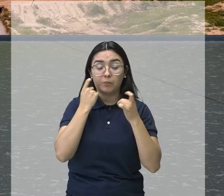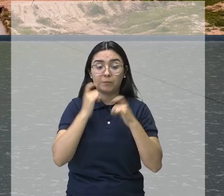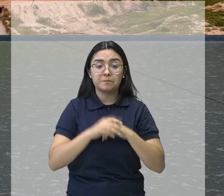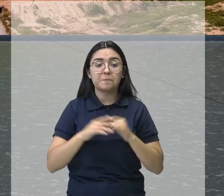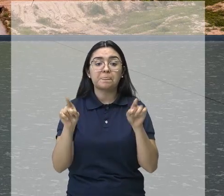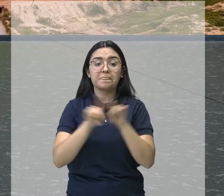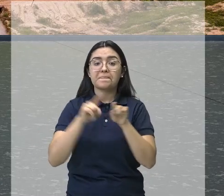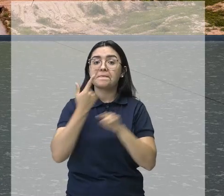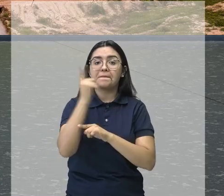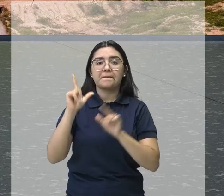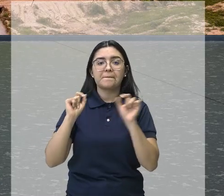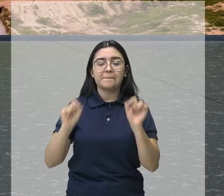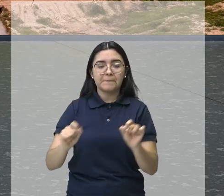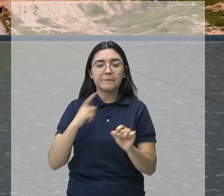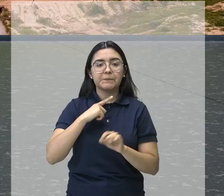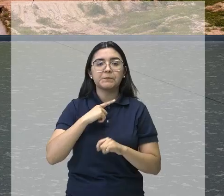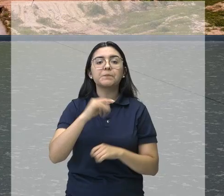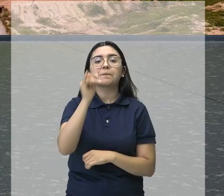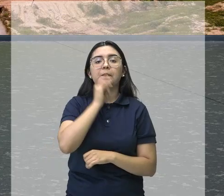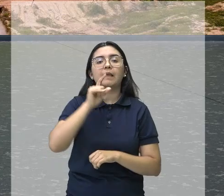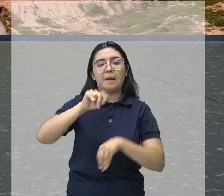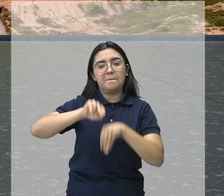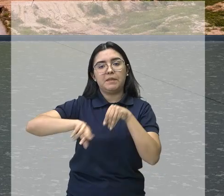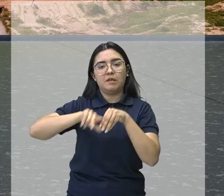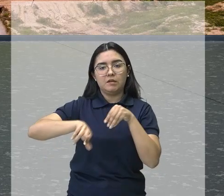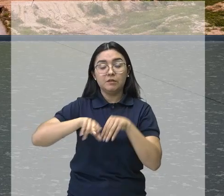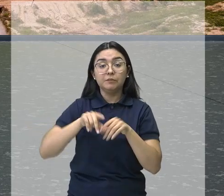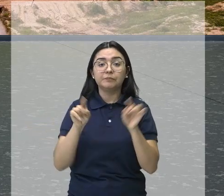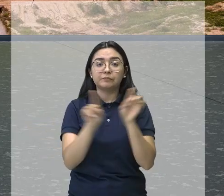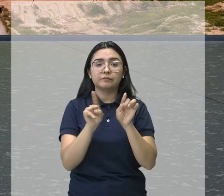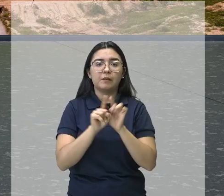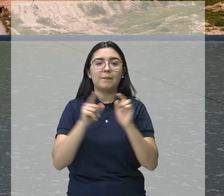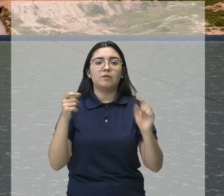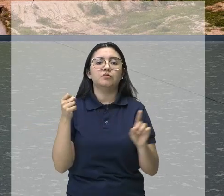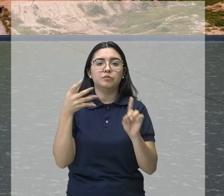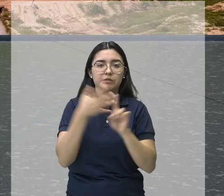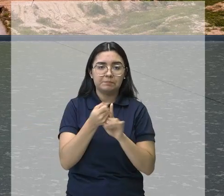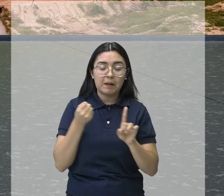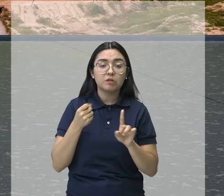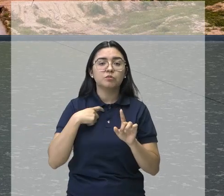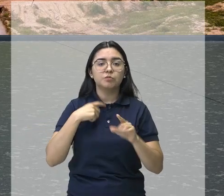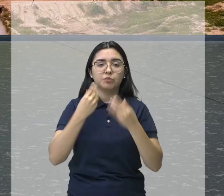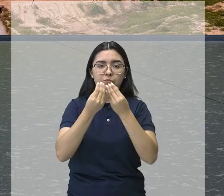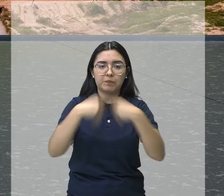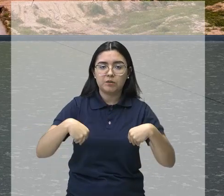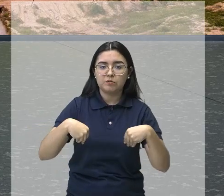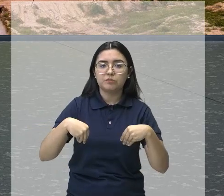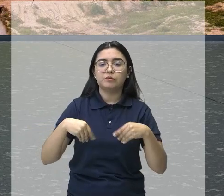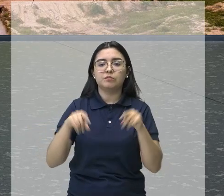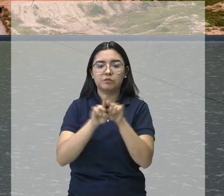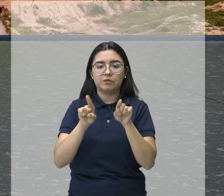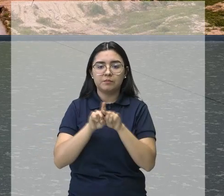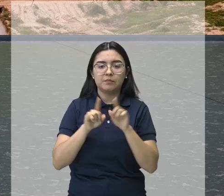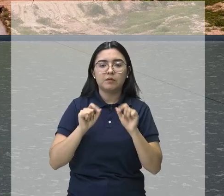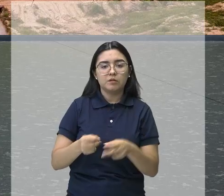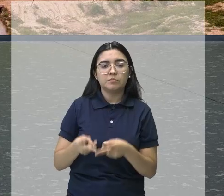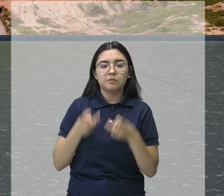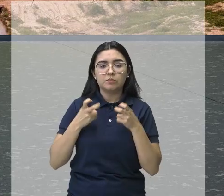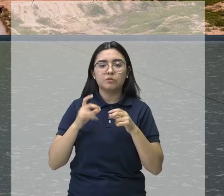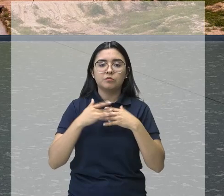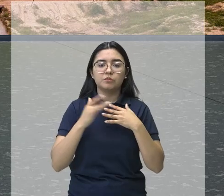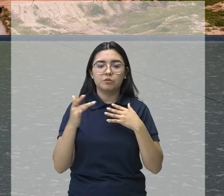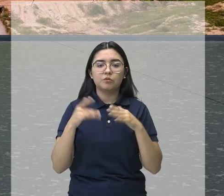também é a mineração, sem considerar os impactos ambientais, como a exploração do ouro no